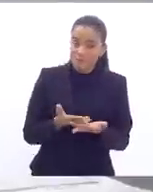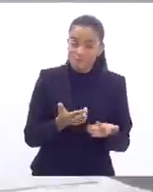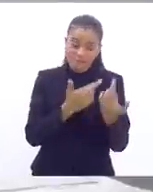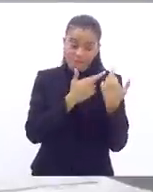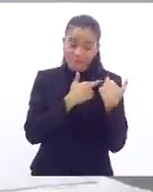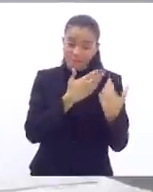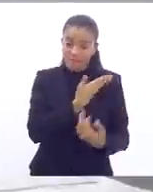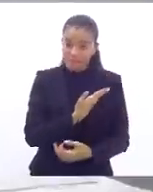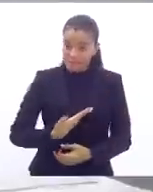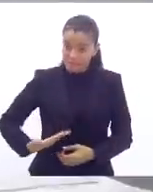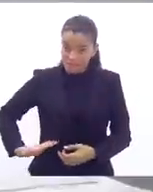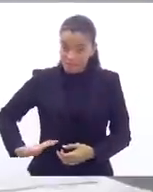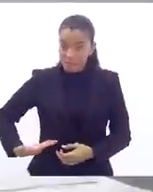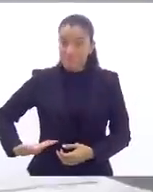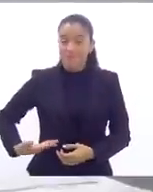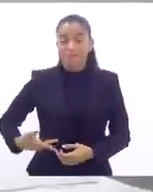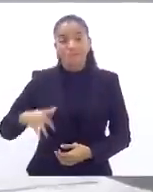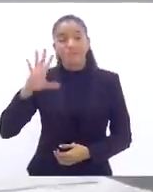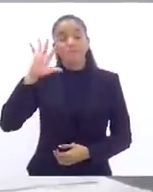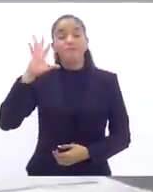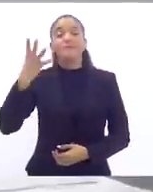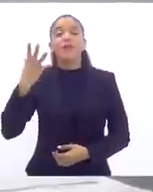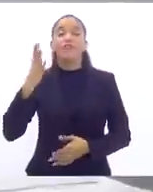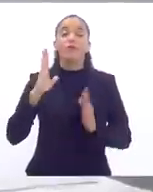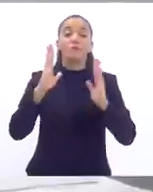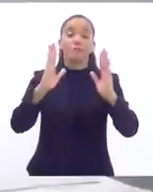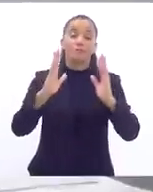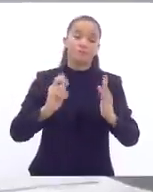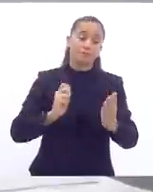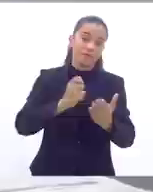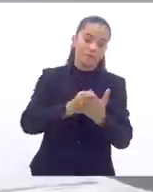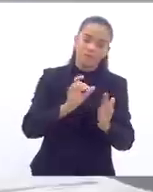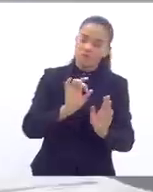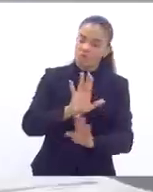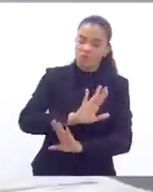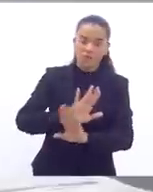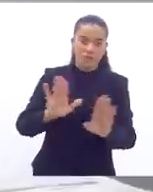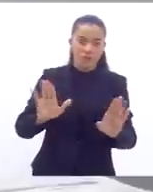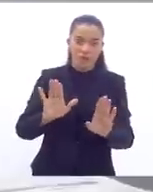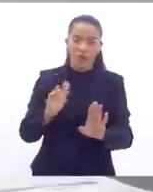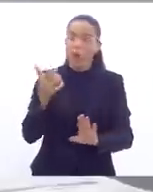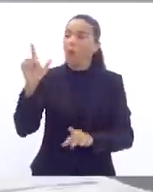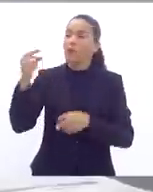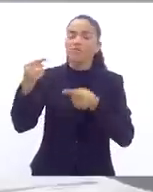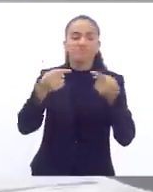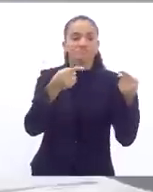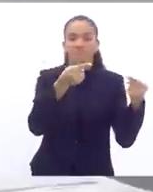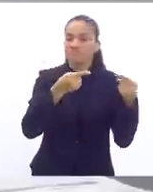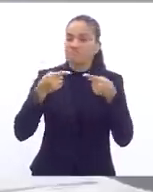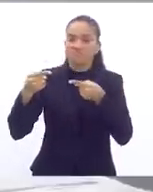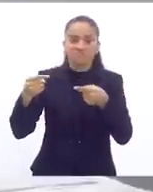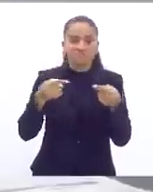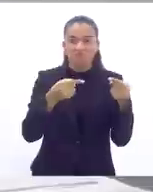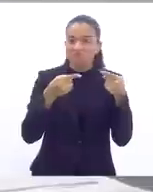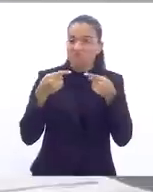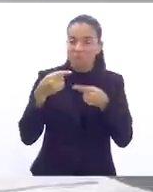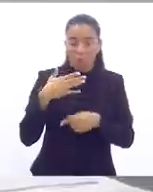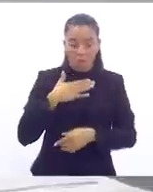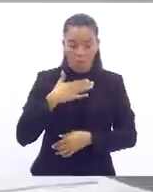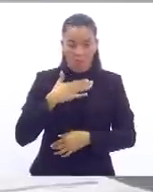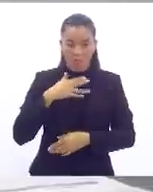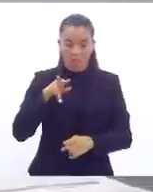Governador definir quando vai pagar só somente qualquer outra discussão no meu entendimento